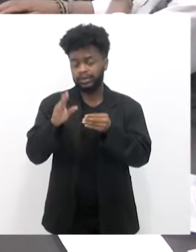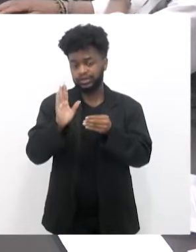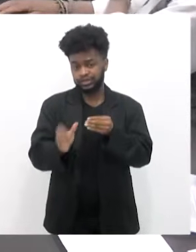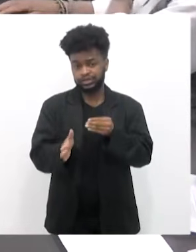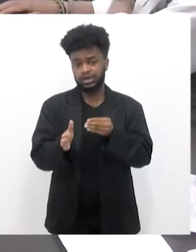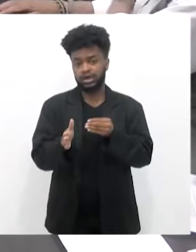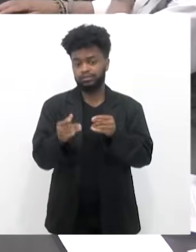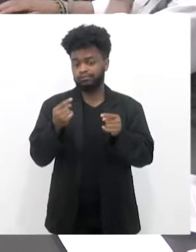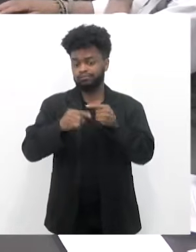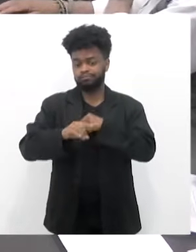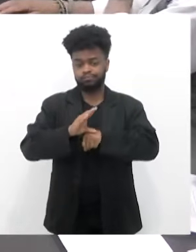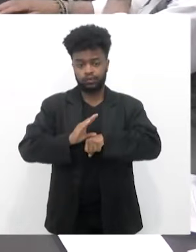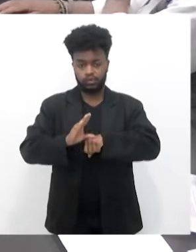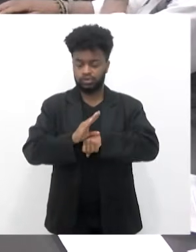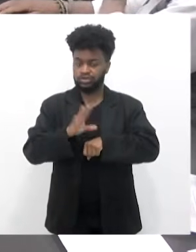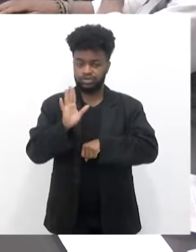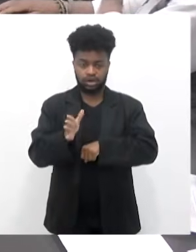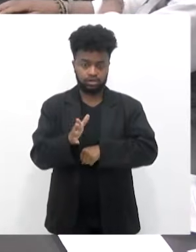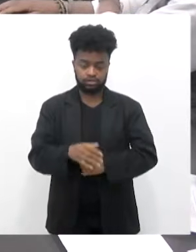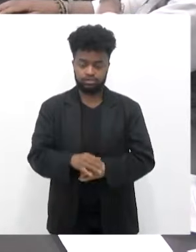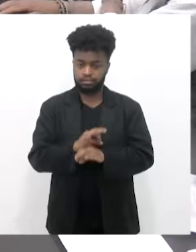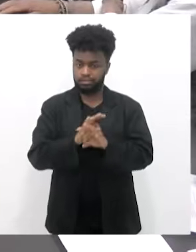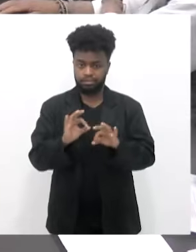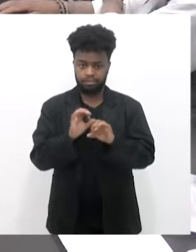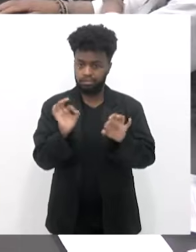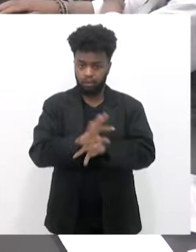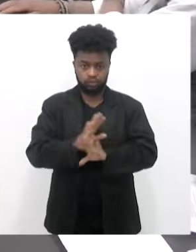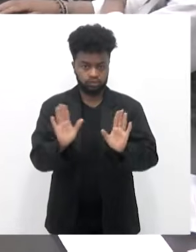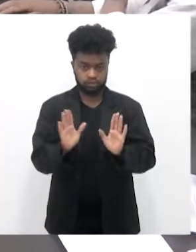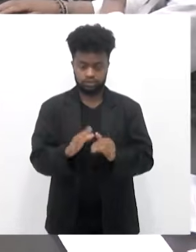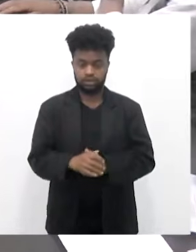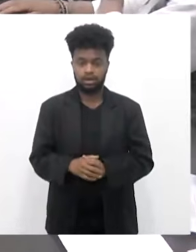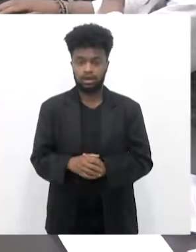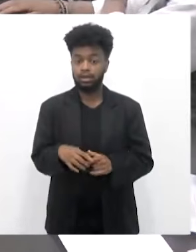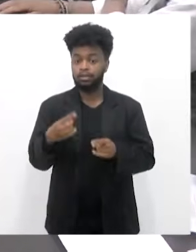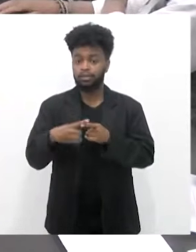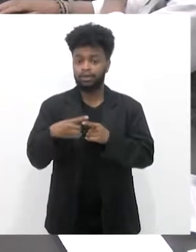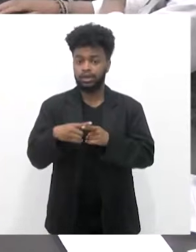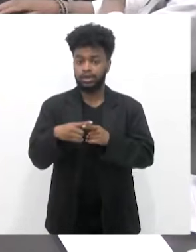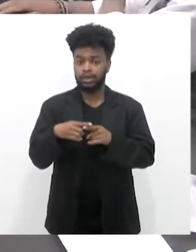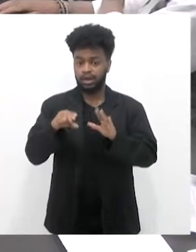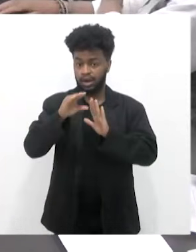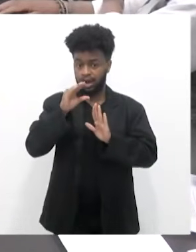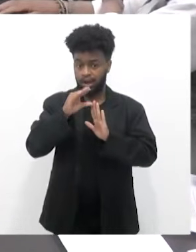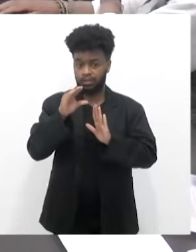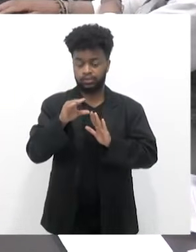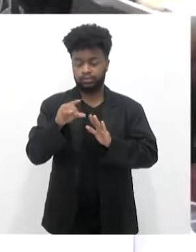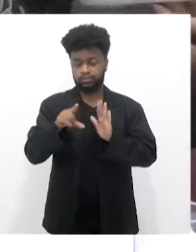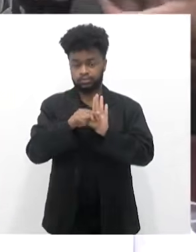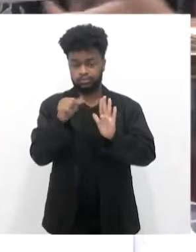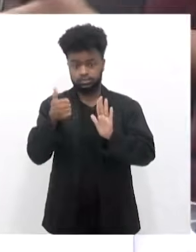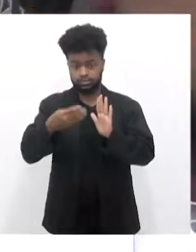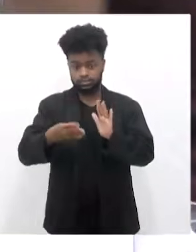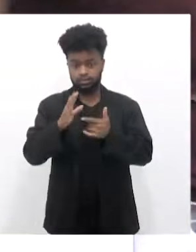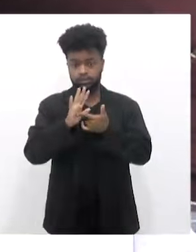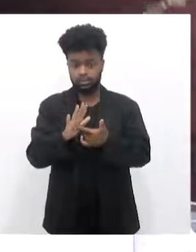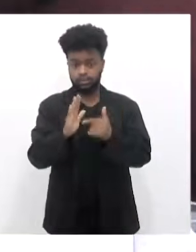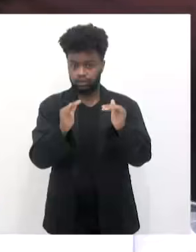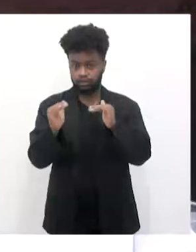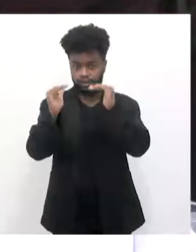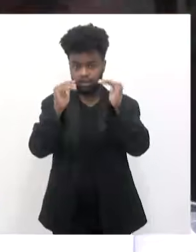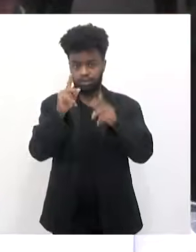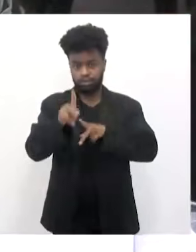seria inconstitucional na essência. Porque o caput do artigo 14 da Constituição Federal fala: a soberania